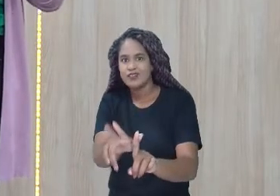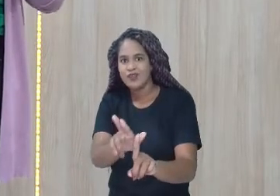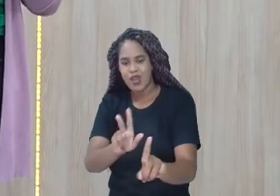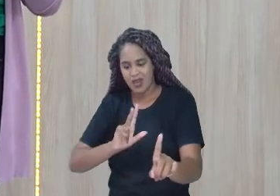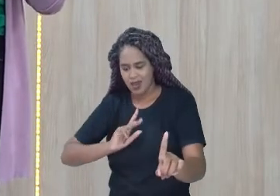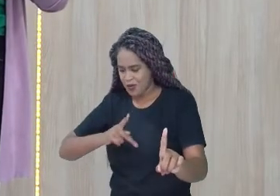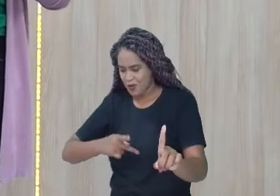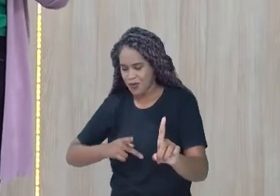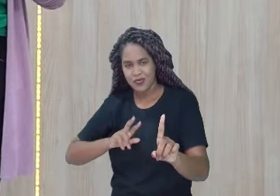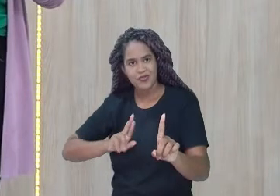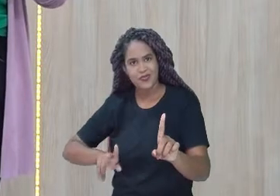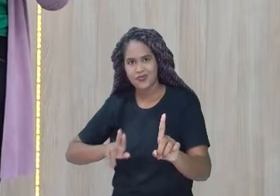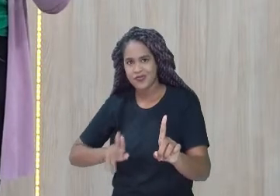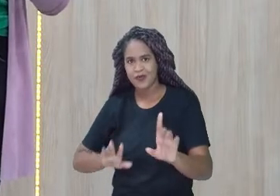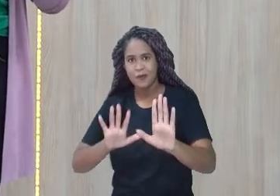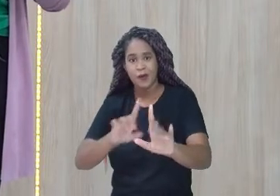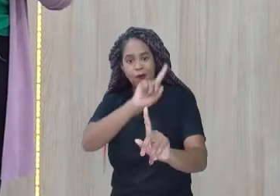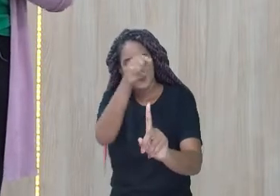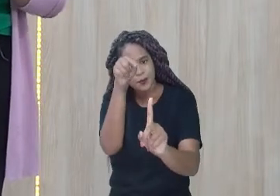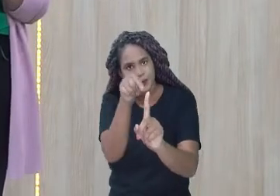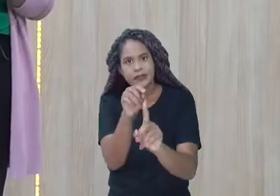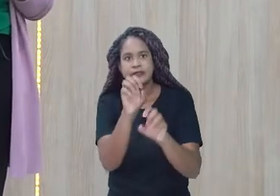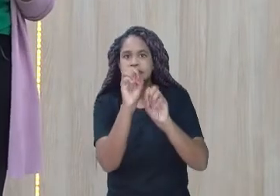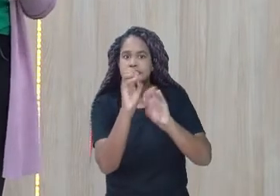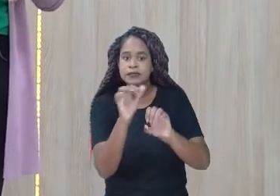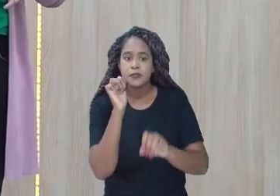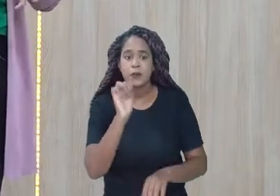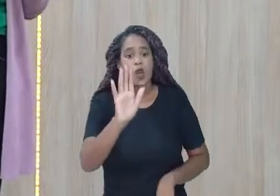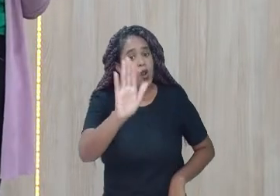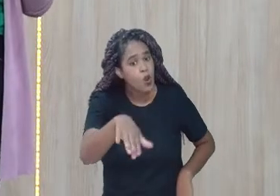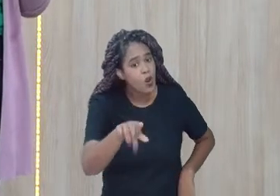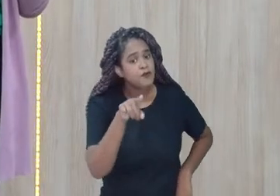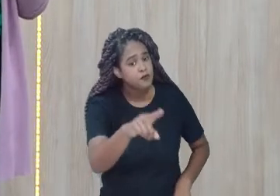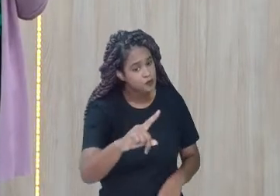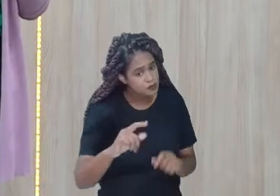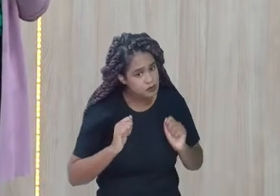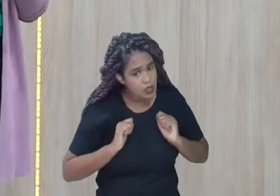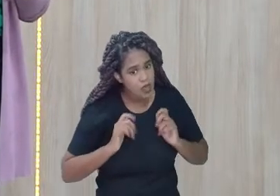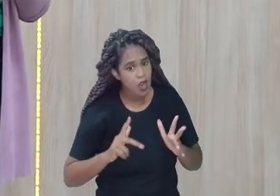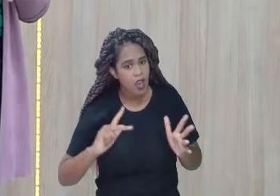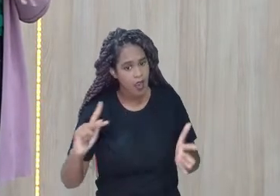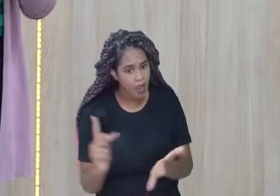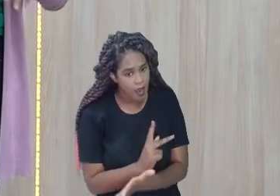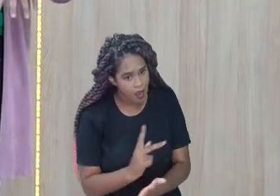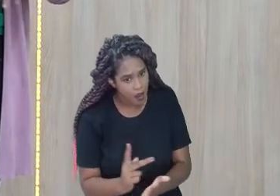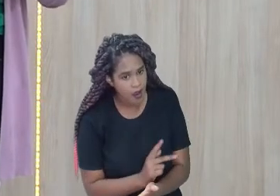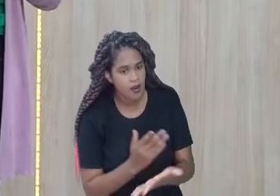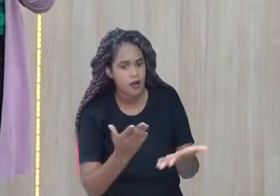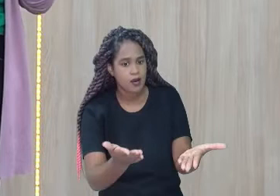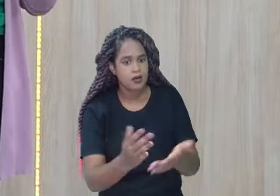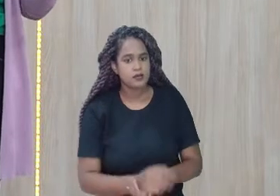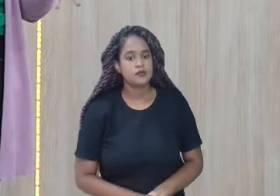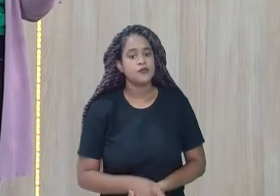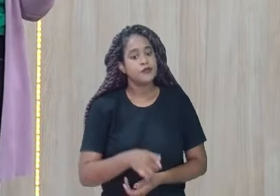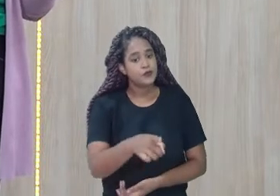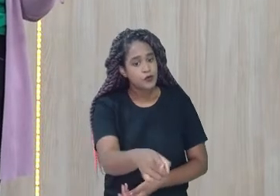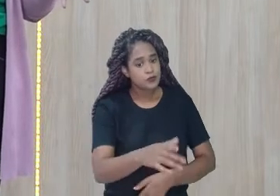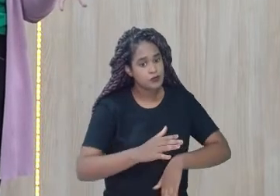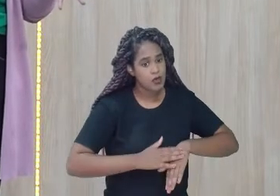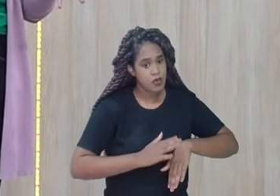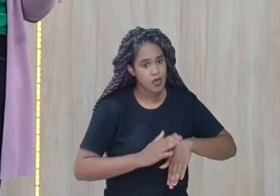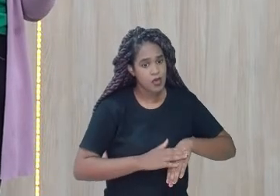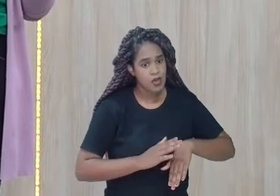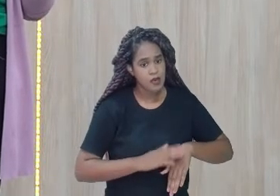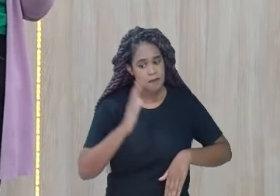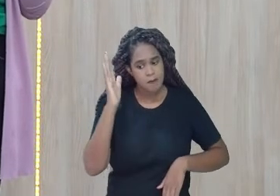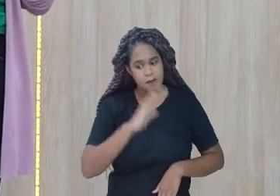se uniram para ensinar para a mulher, olha, talvez a errada seja você aqui. E que derramou,